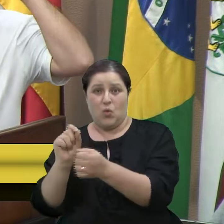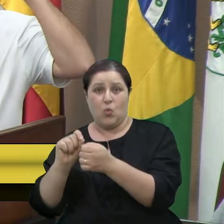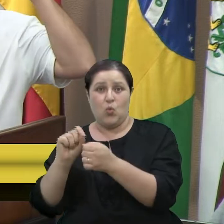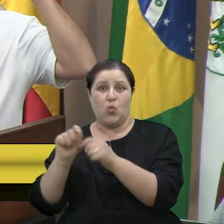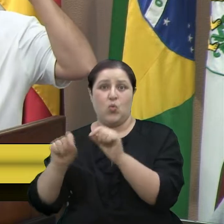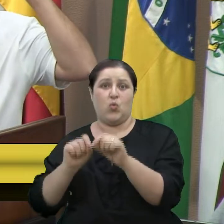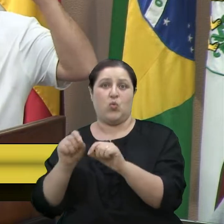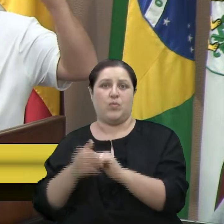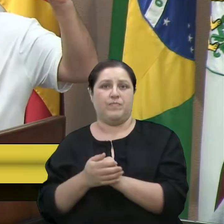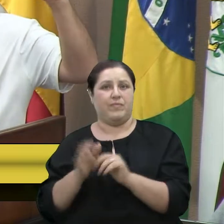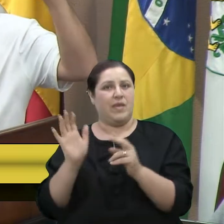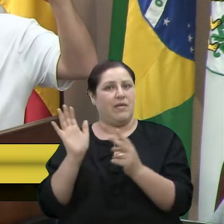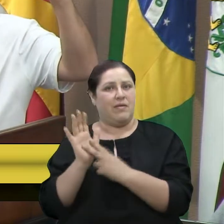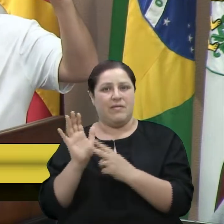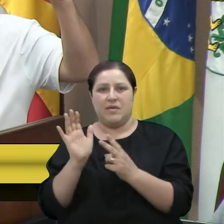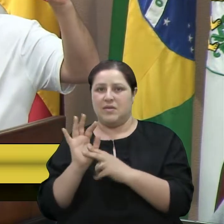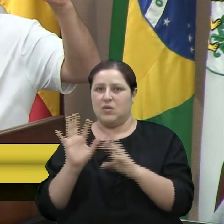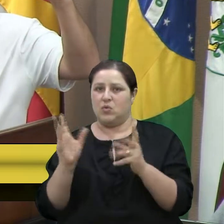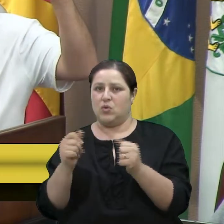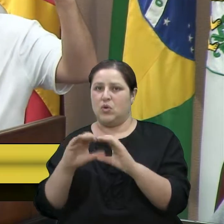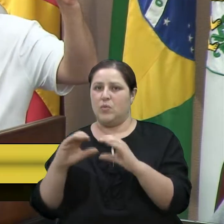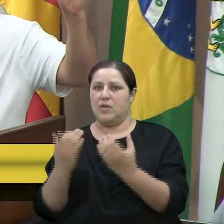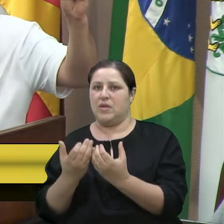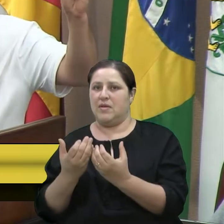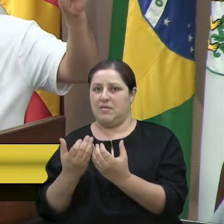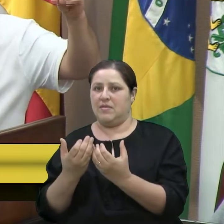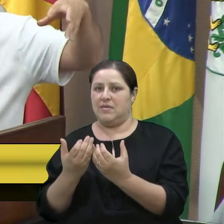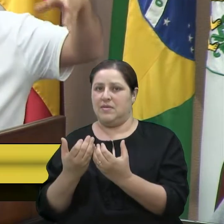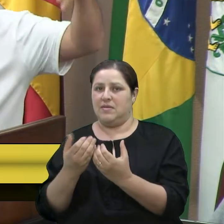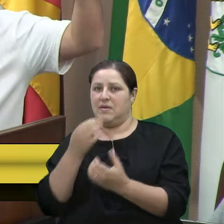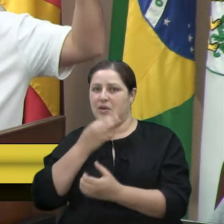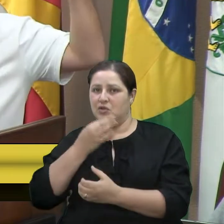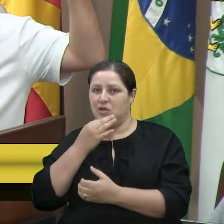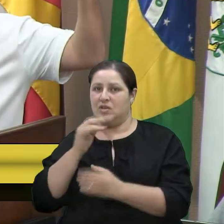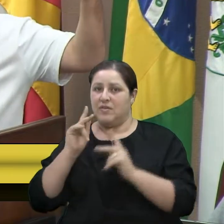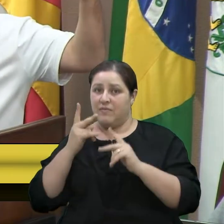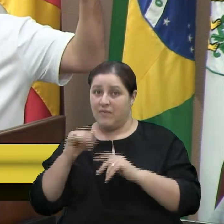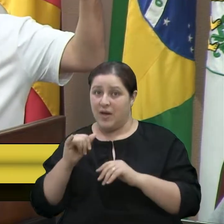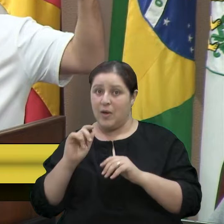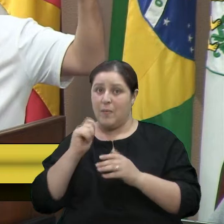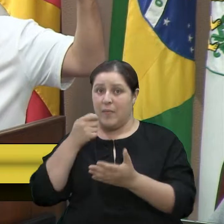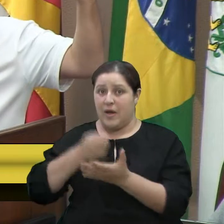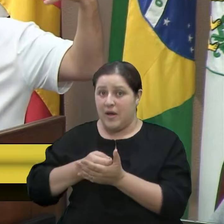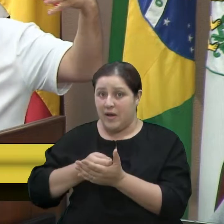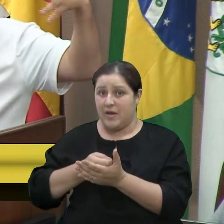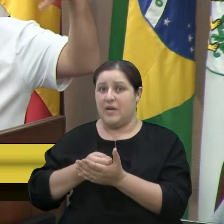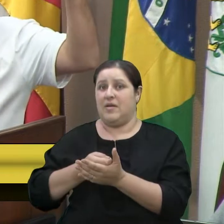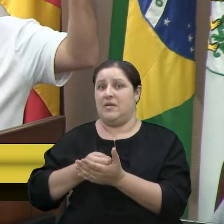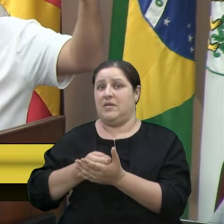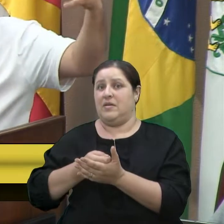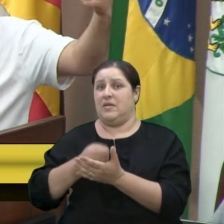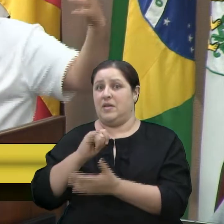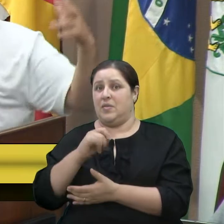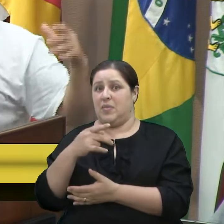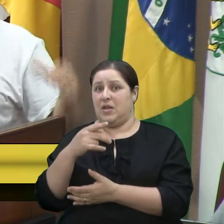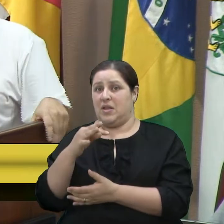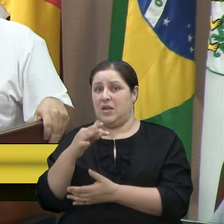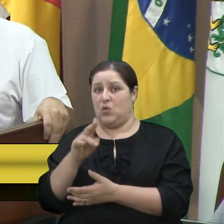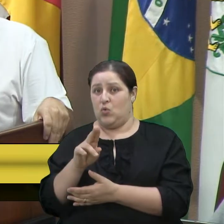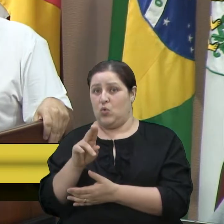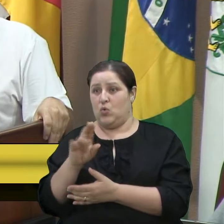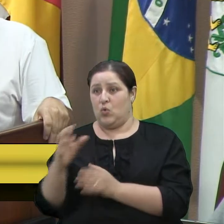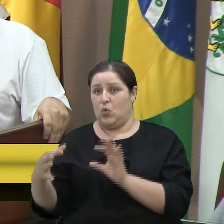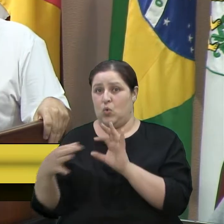atento aqui a toda a comunidade de Caxias do Sul, que vai pagar seu IPTU, para que se una com a Câmara de Vereadores, com a Prefeitura nessa